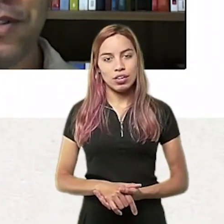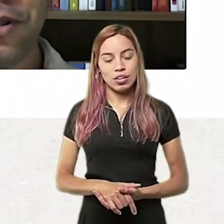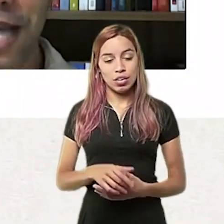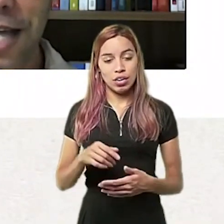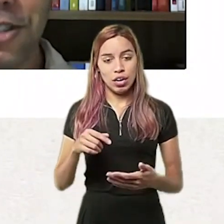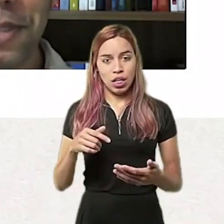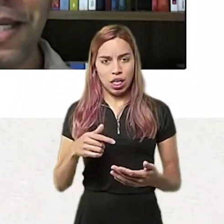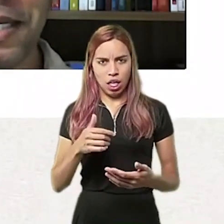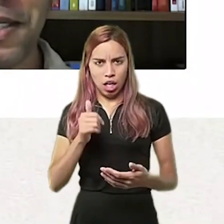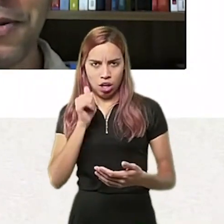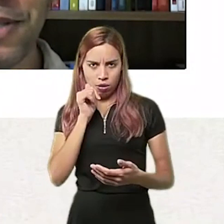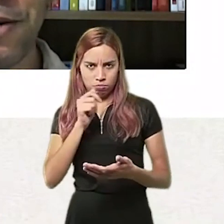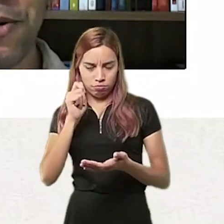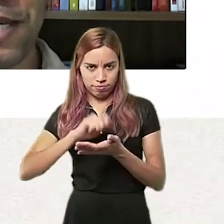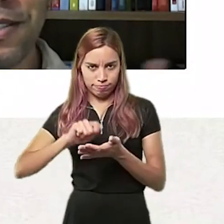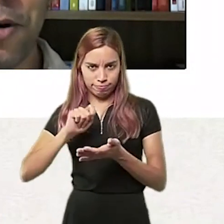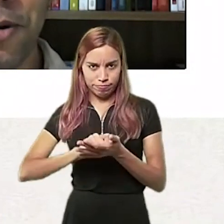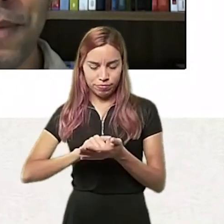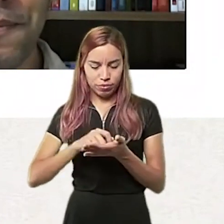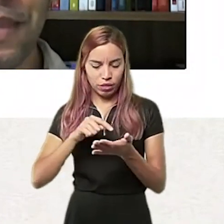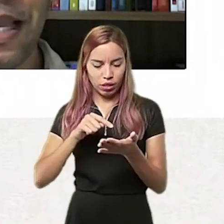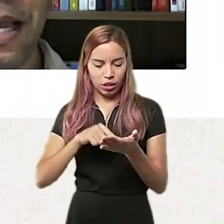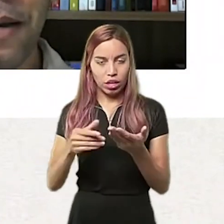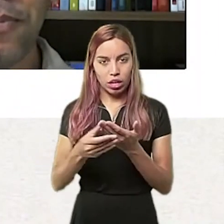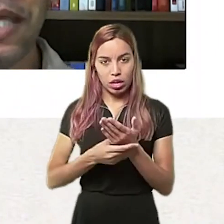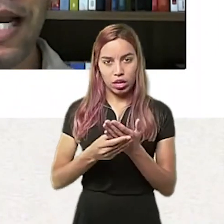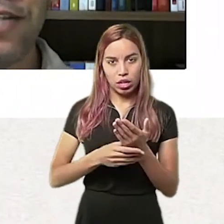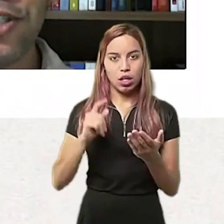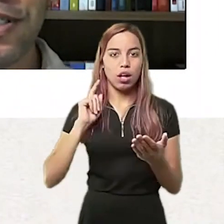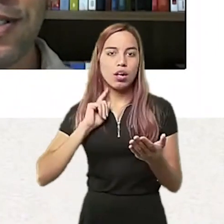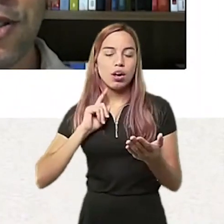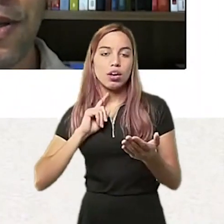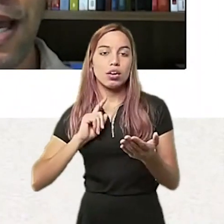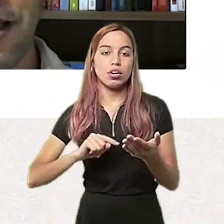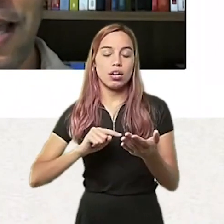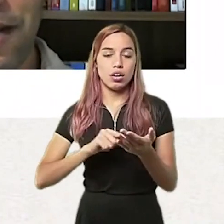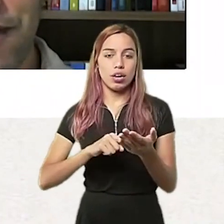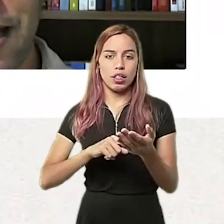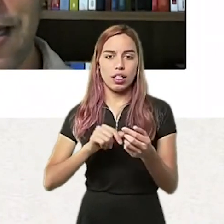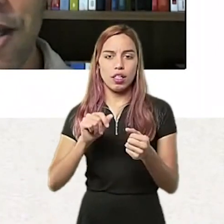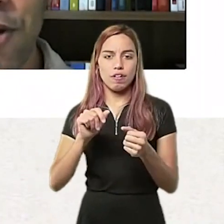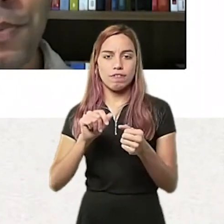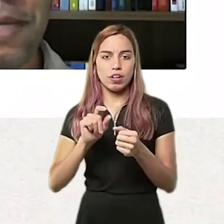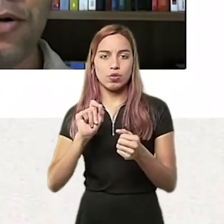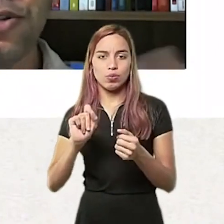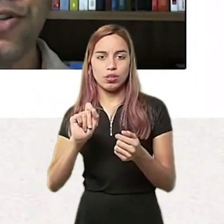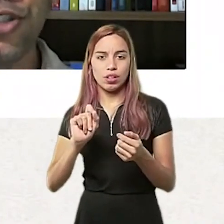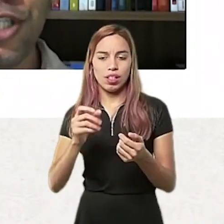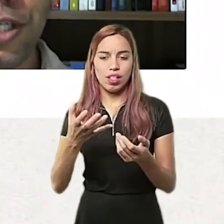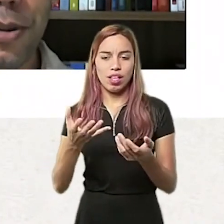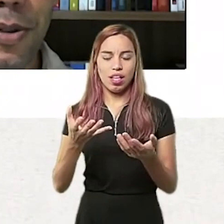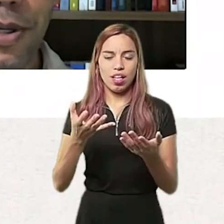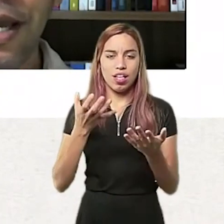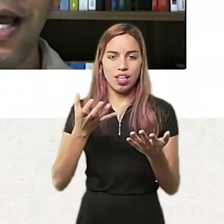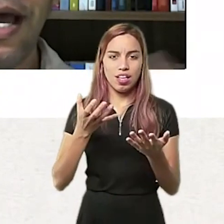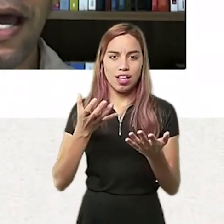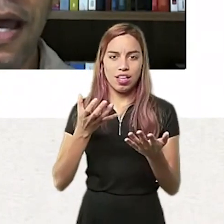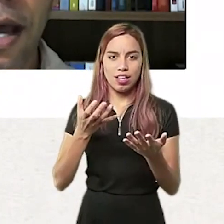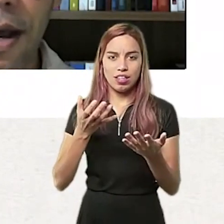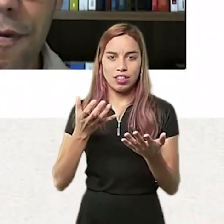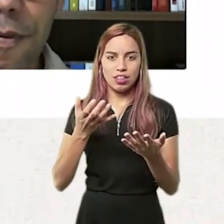Mineirinho, com o personagem Mineirinho, né, com esse homem, porque ela fala, né, o primeiro